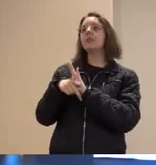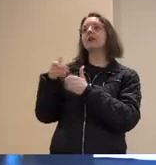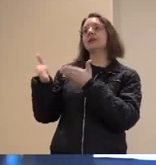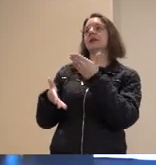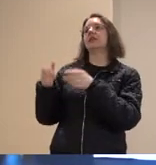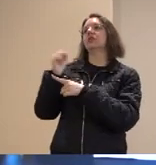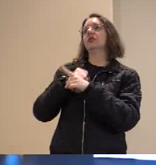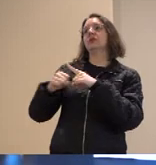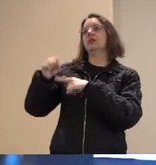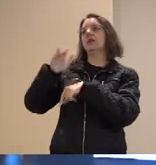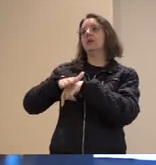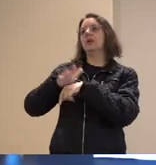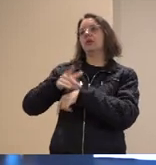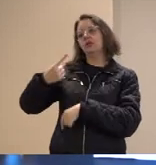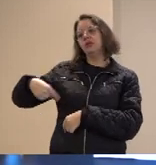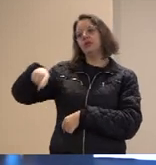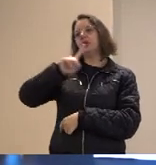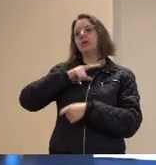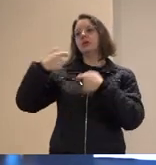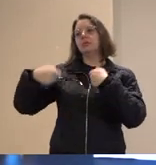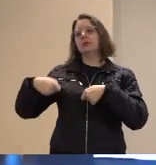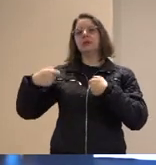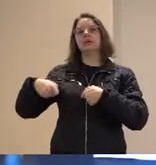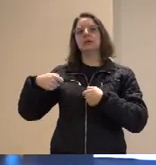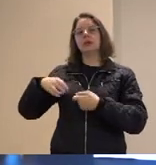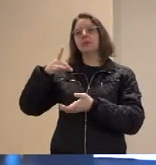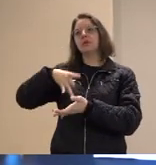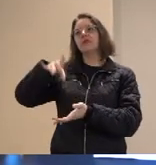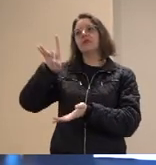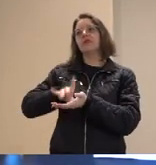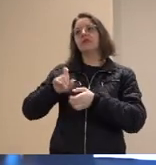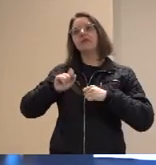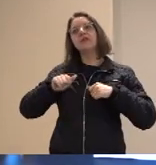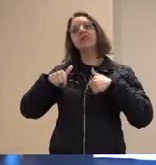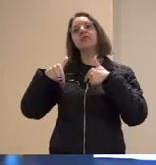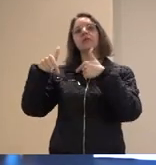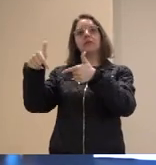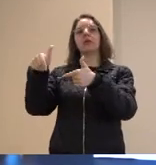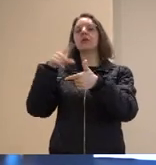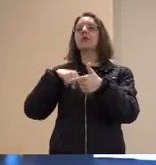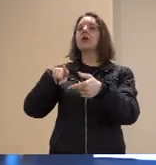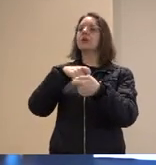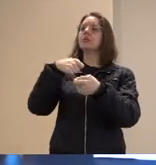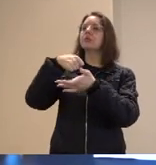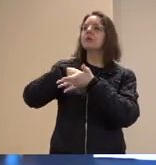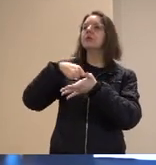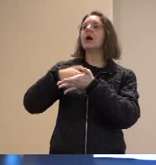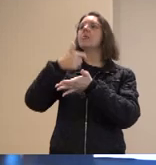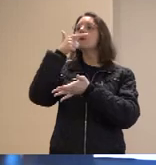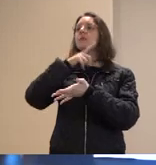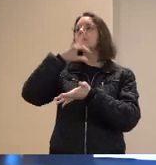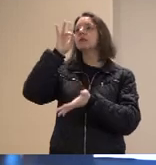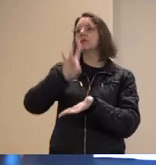assistência social, é nós que temos que fazer, é nós que temos que lutar para que, de fato, se efetive.